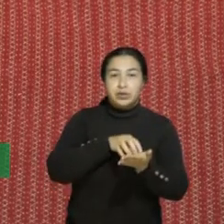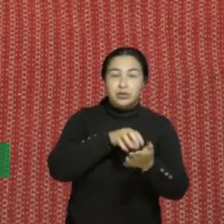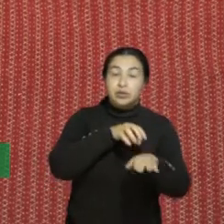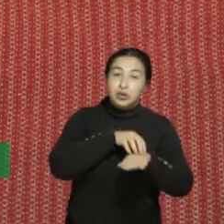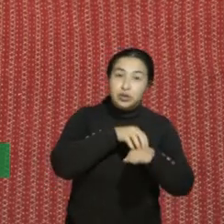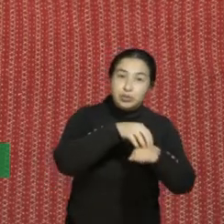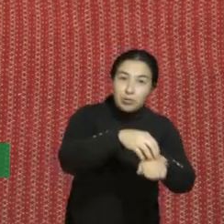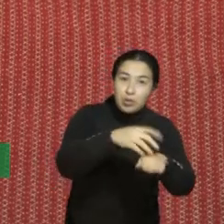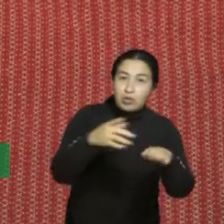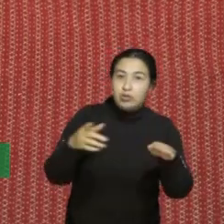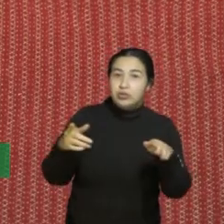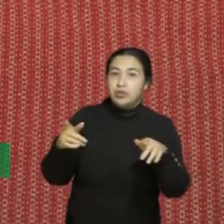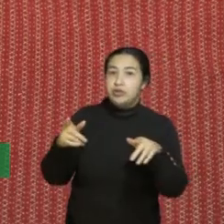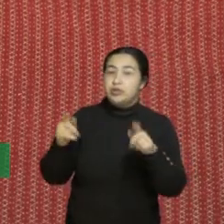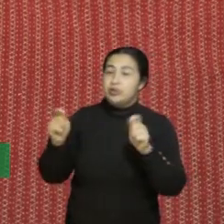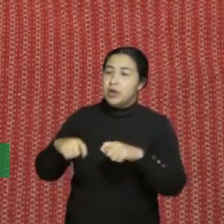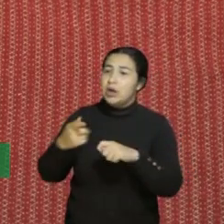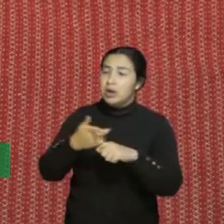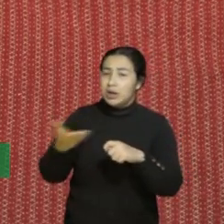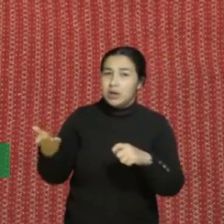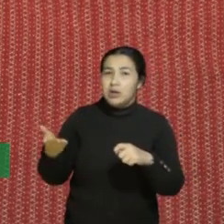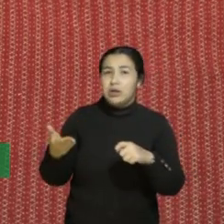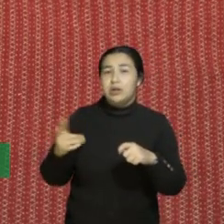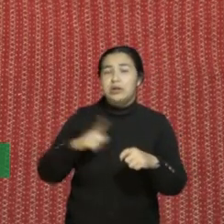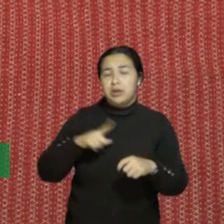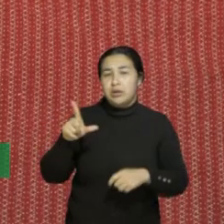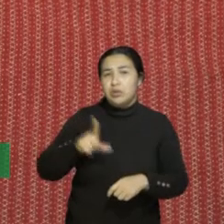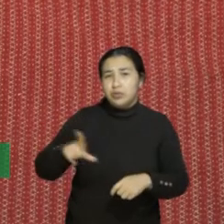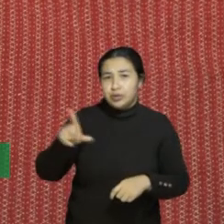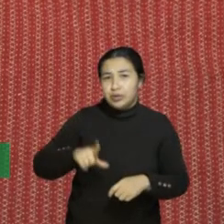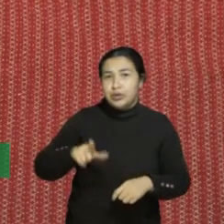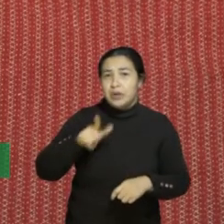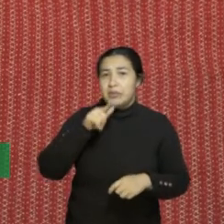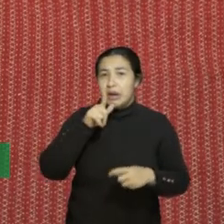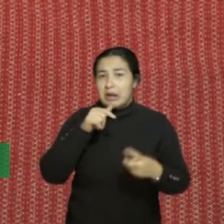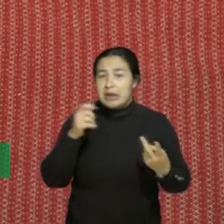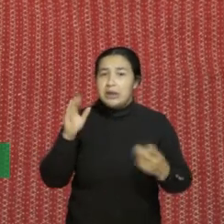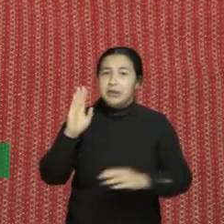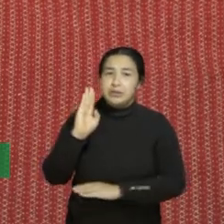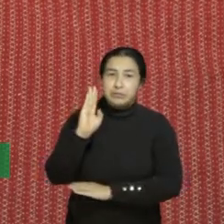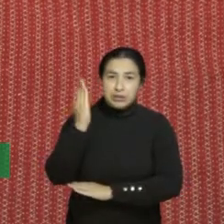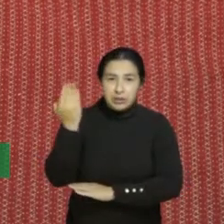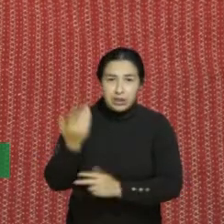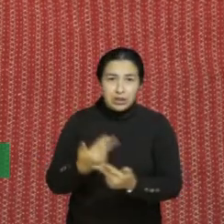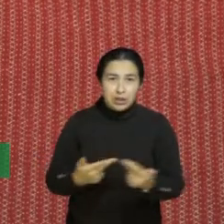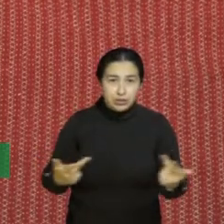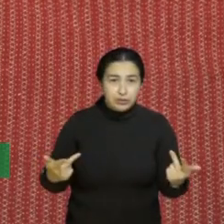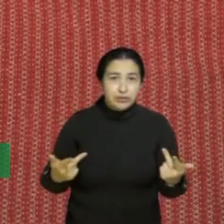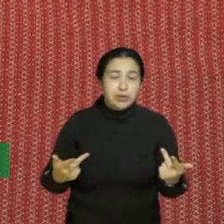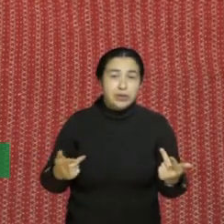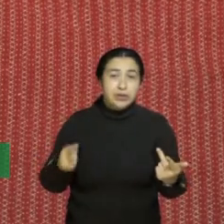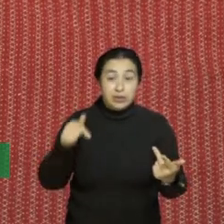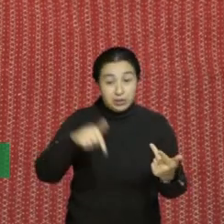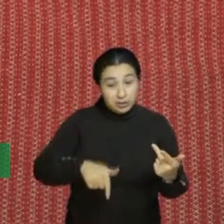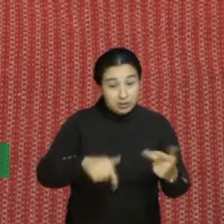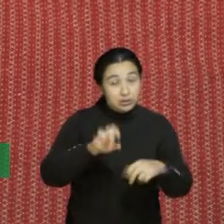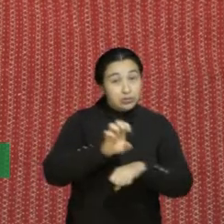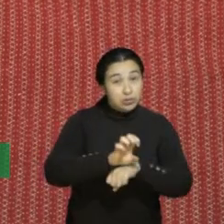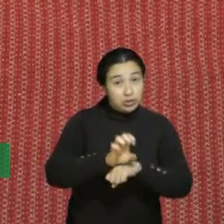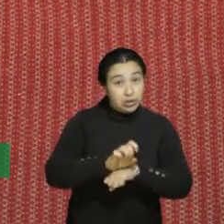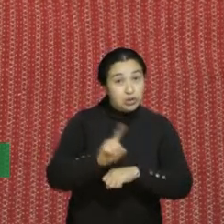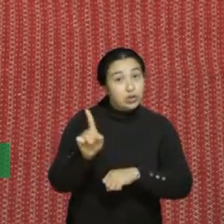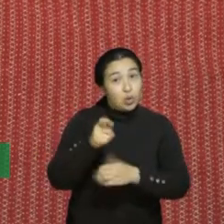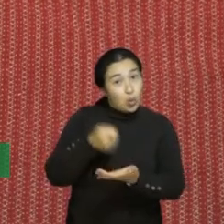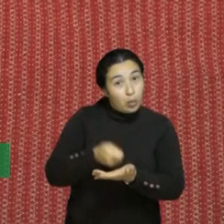quem leva madeira, para quem leva toda a logística necessária no nosso sistema modal, que são as rodovias do Estado. Não obriga